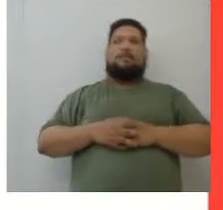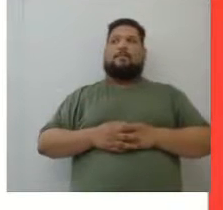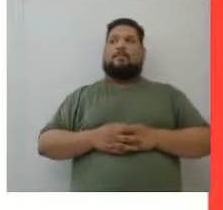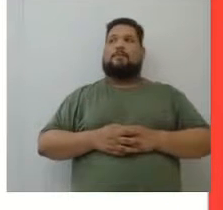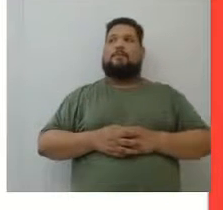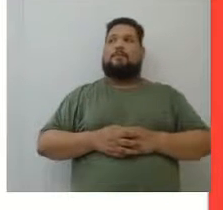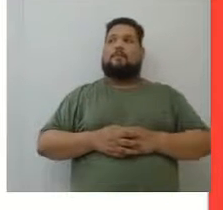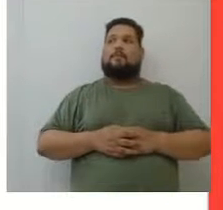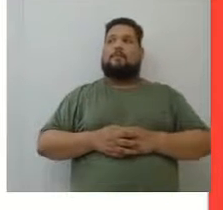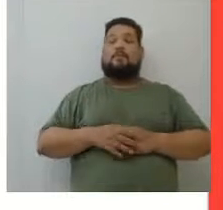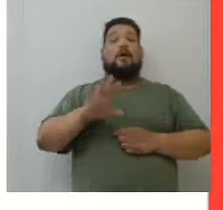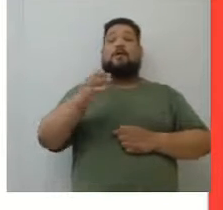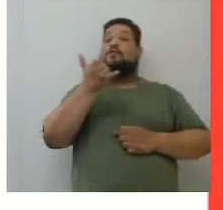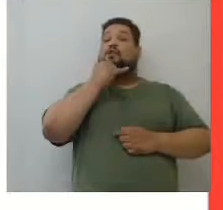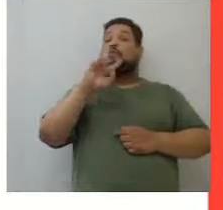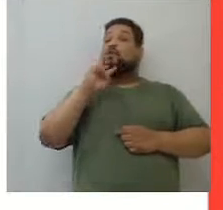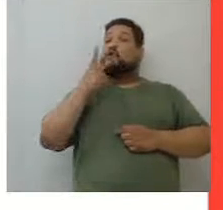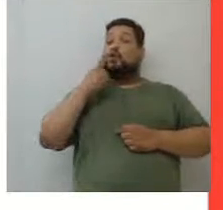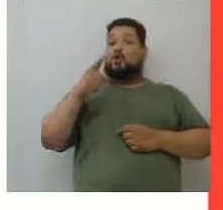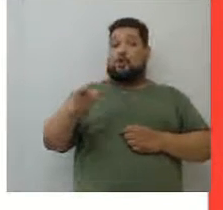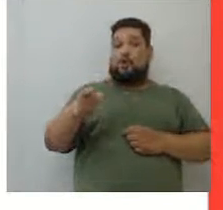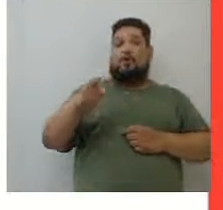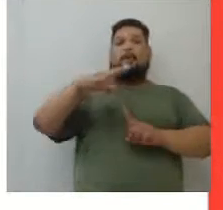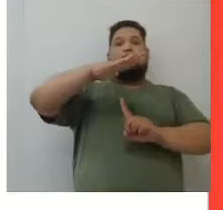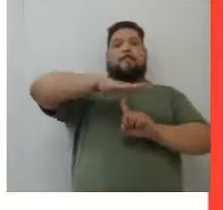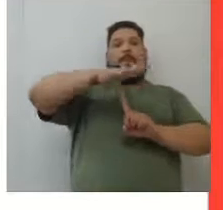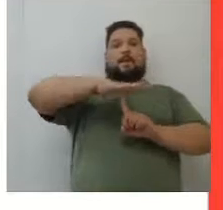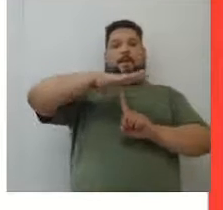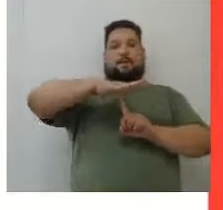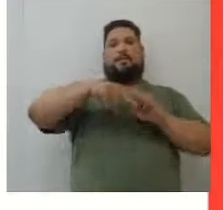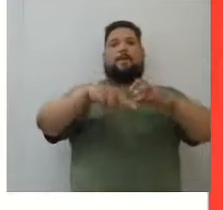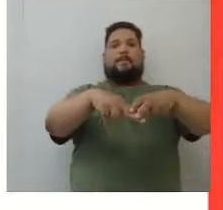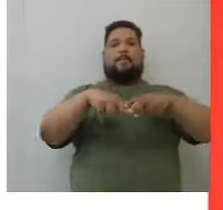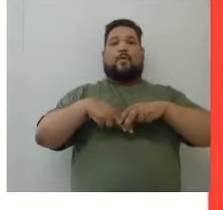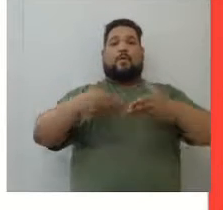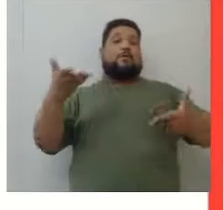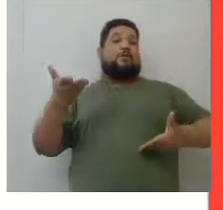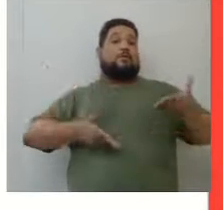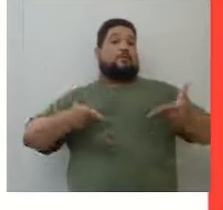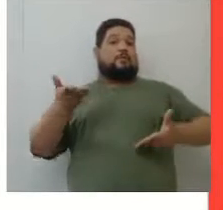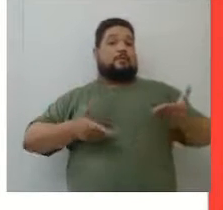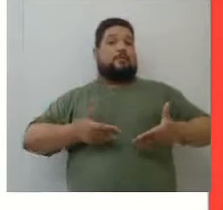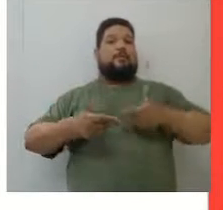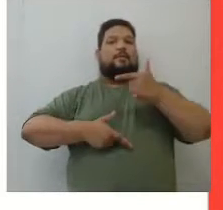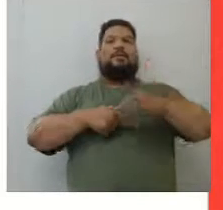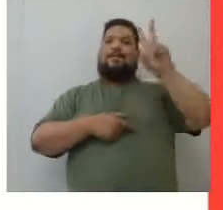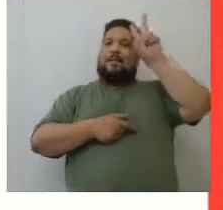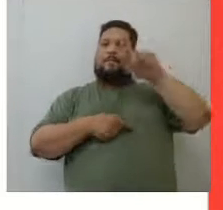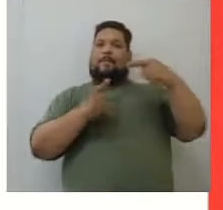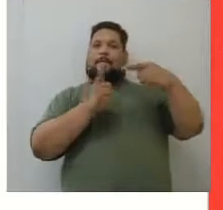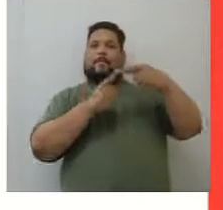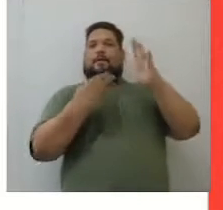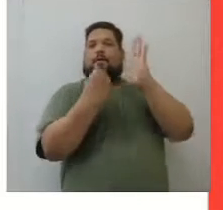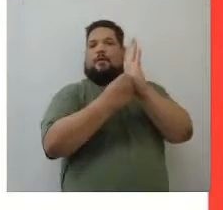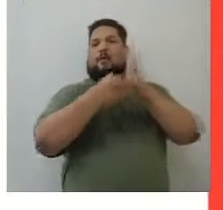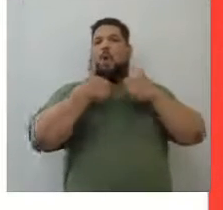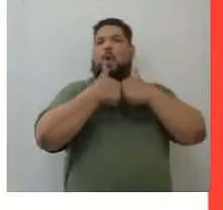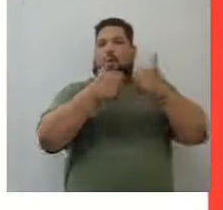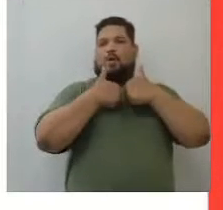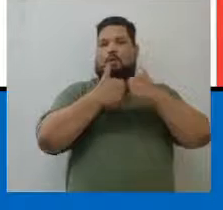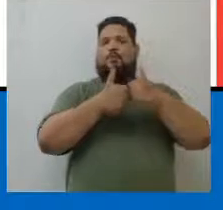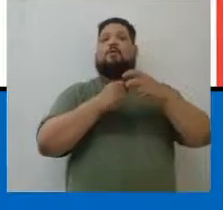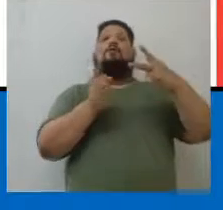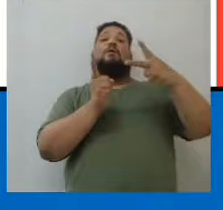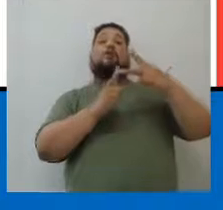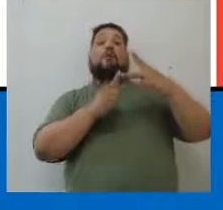Antônio, no Paraná, pela questão das empregadas domésticas. Então a gente viu a passagem, tá? As questões das passagens. A gente viu